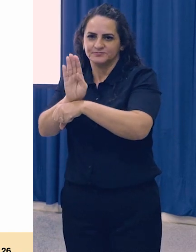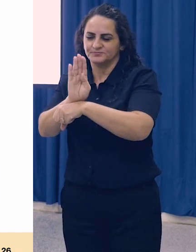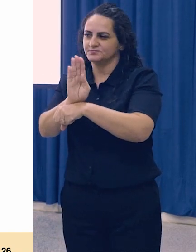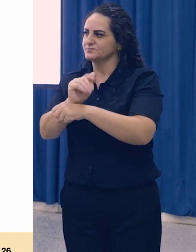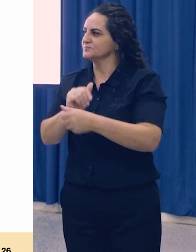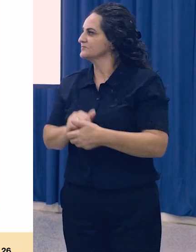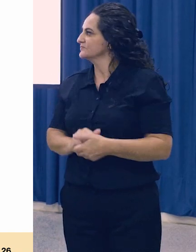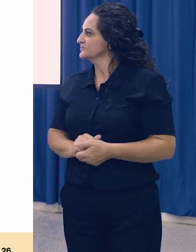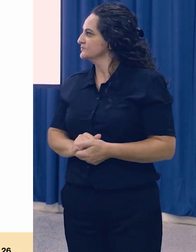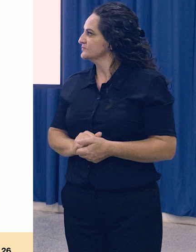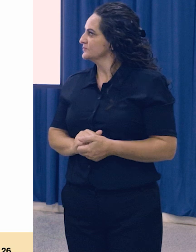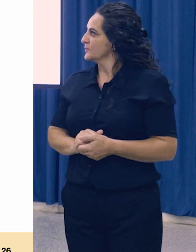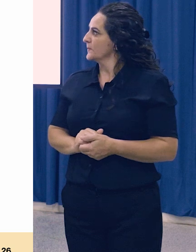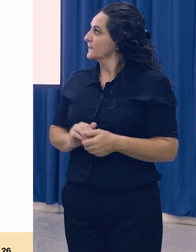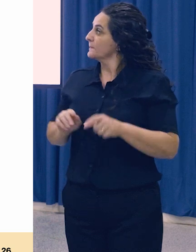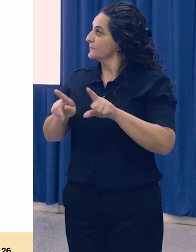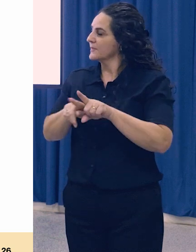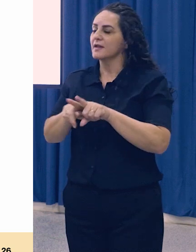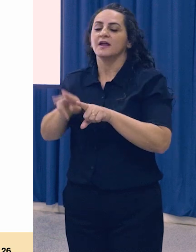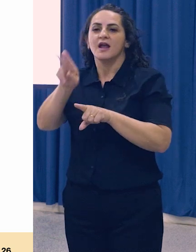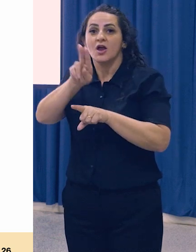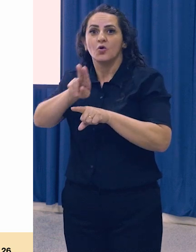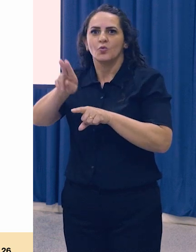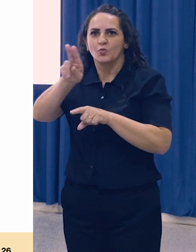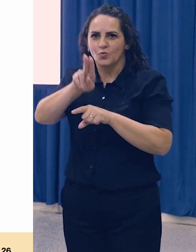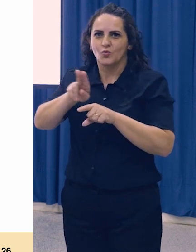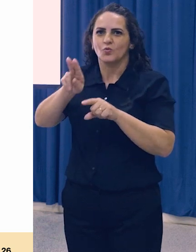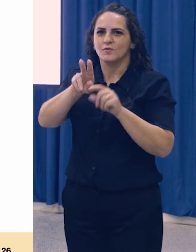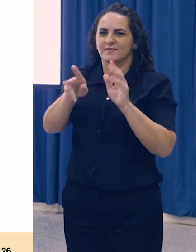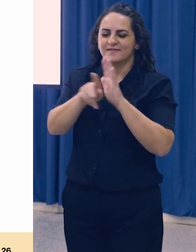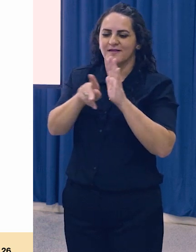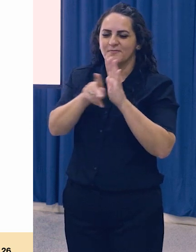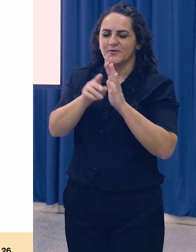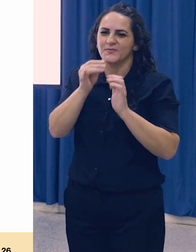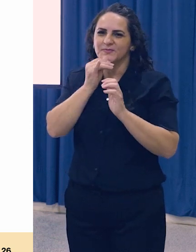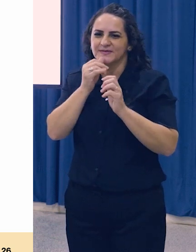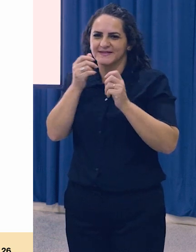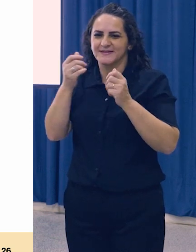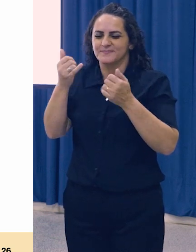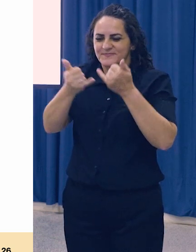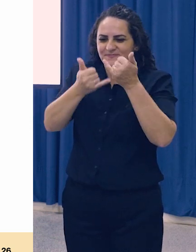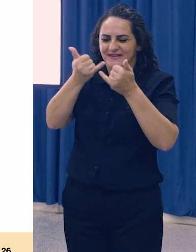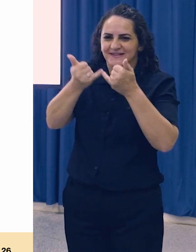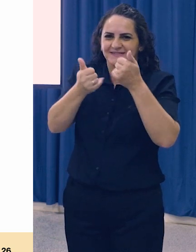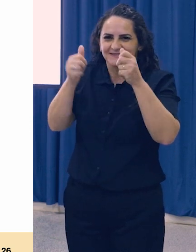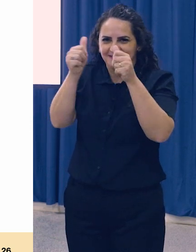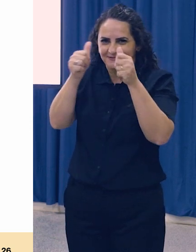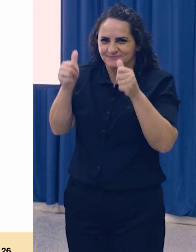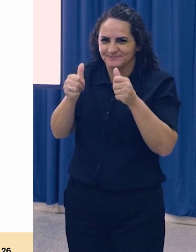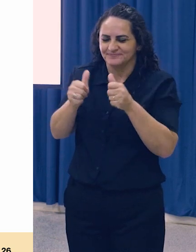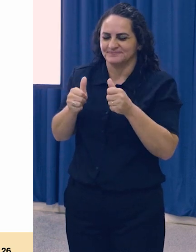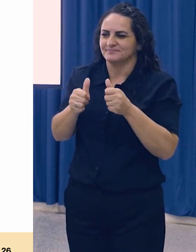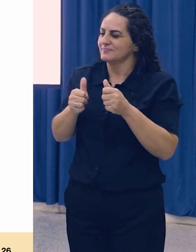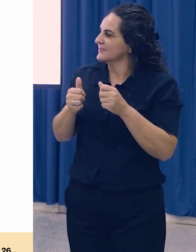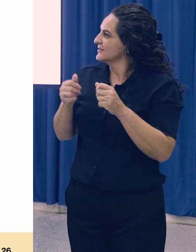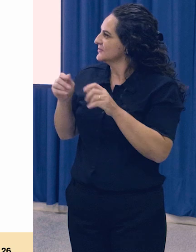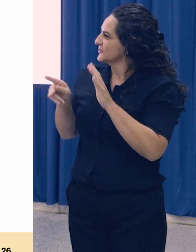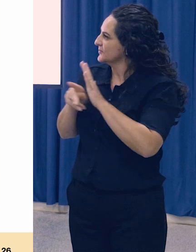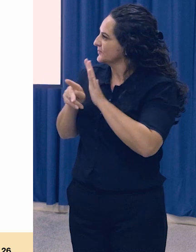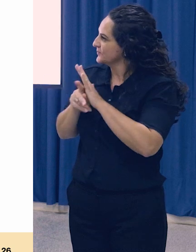e ela usa bastante desses memes, assim, por exemplo, esse aqui é da série Bebê